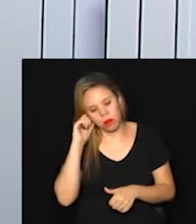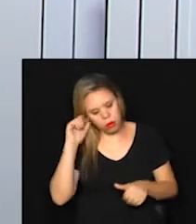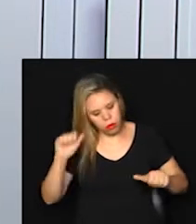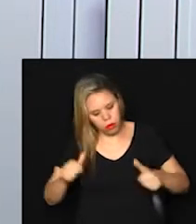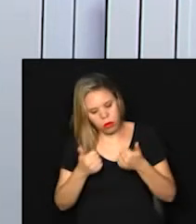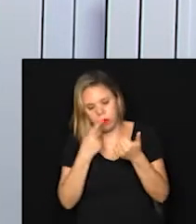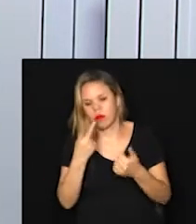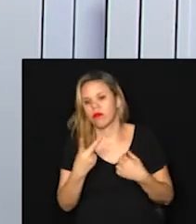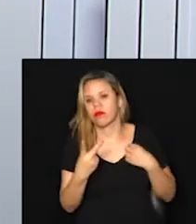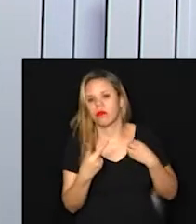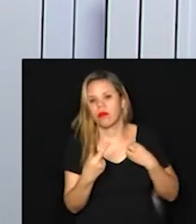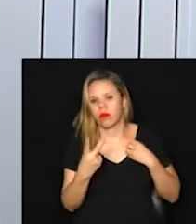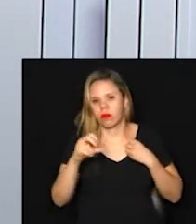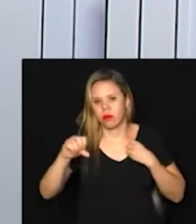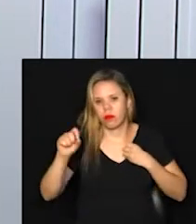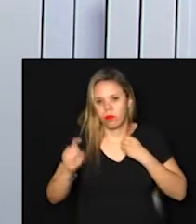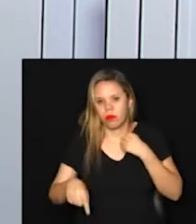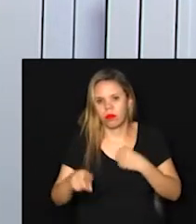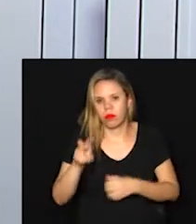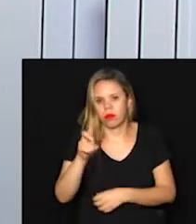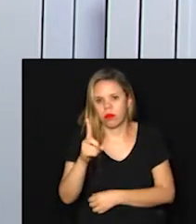positivo,